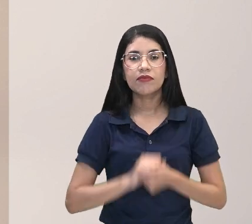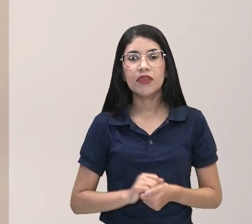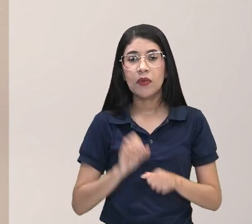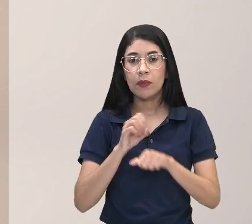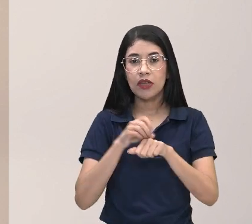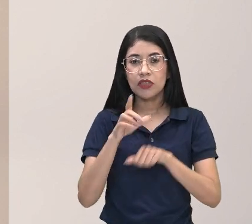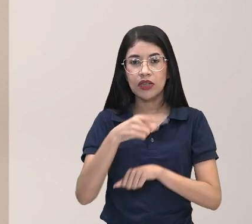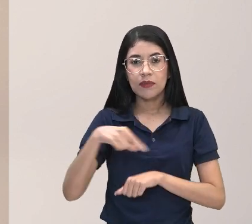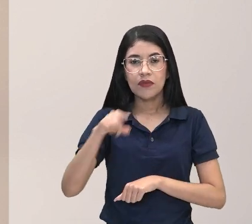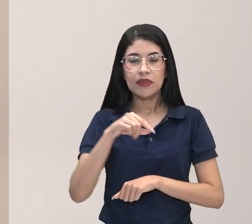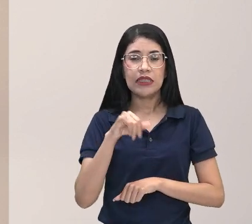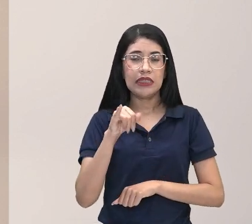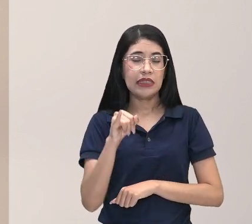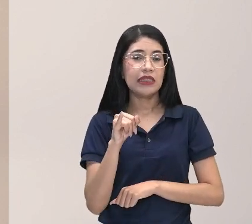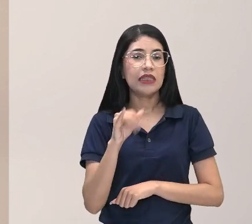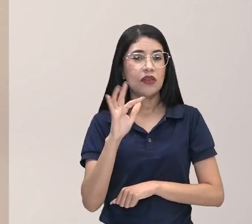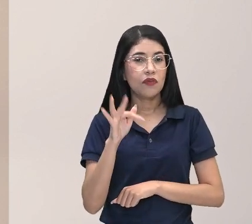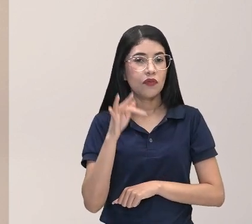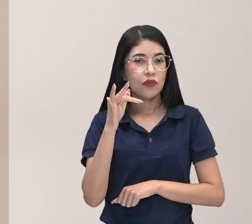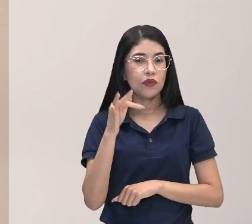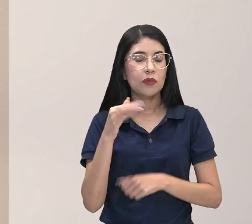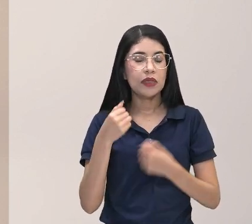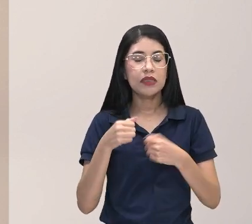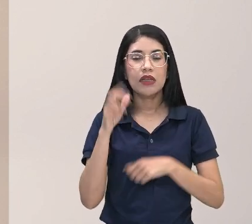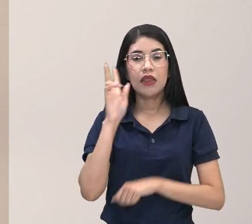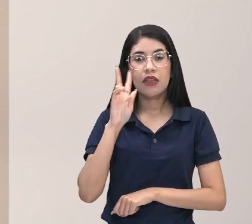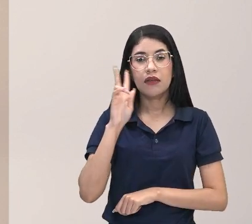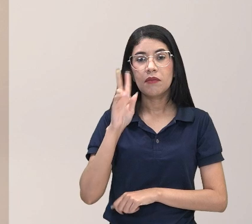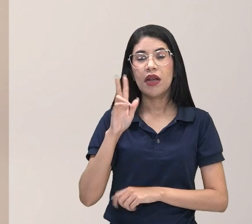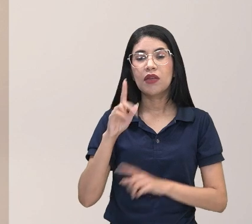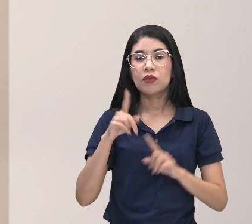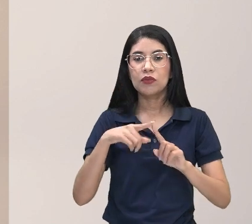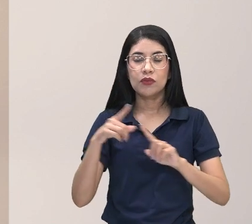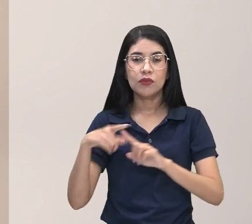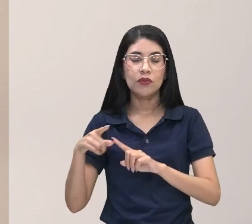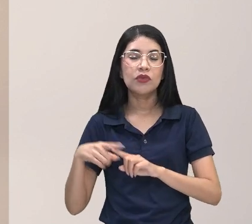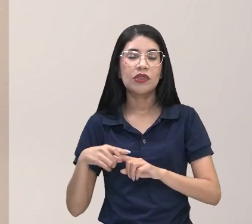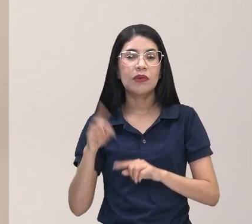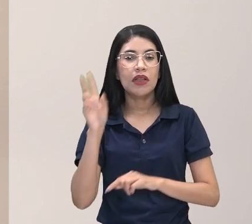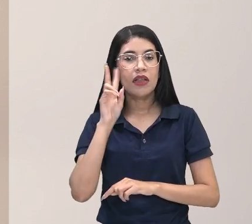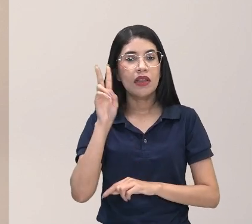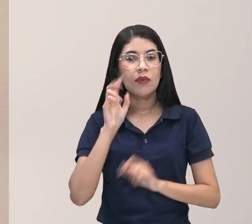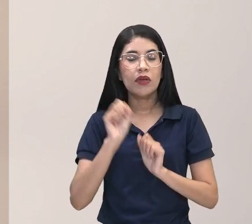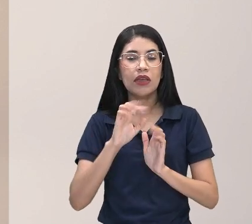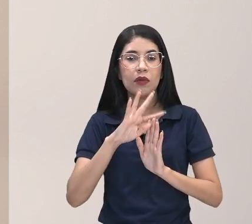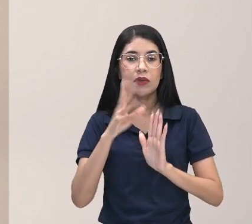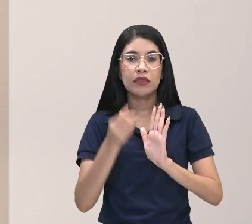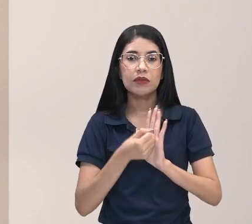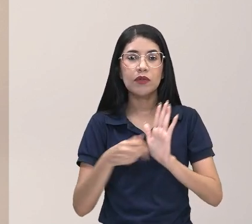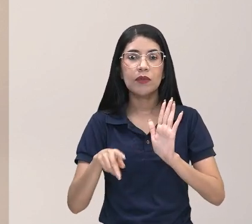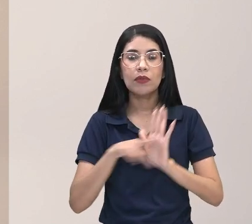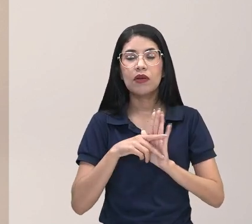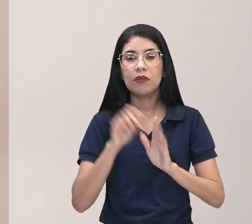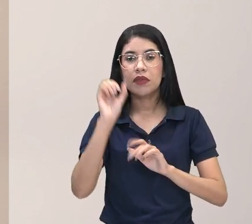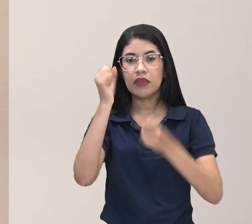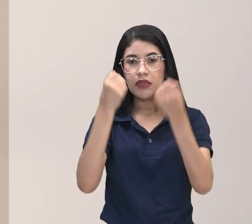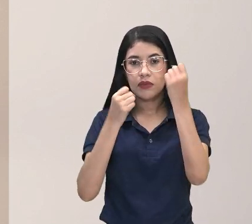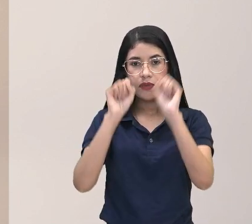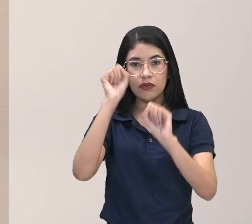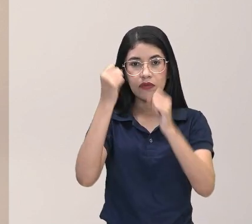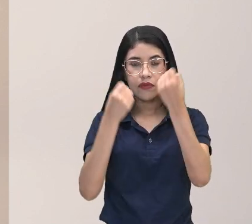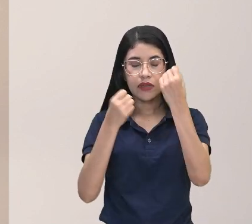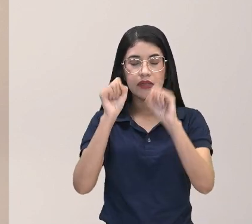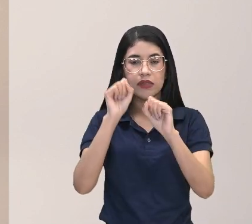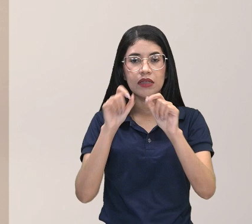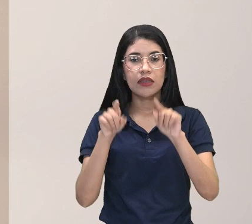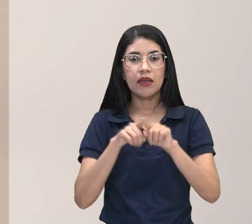você, porventura, se precisar lembrar dessa modalidade, lembra que é o símbolo da educação física, tem lá